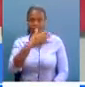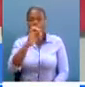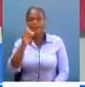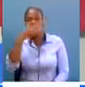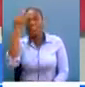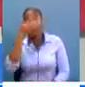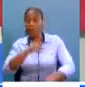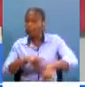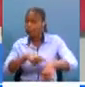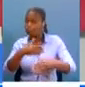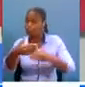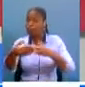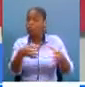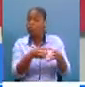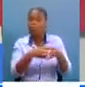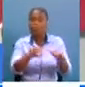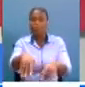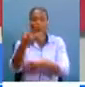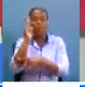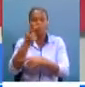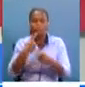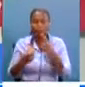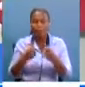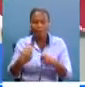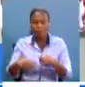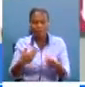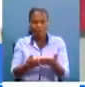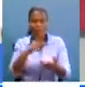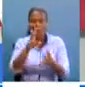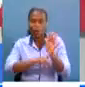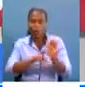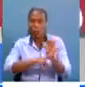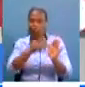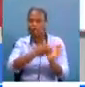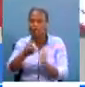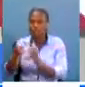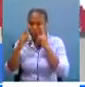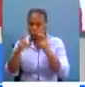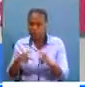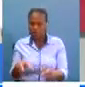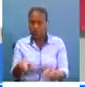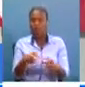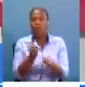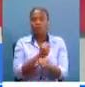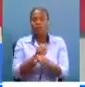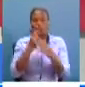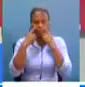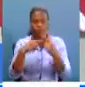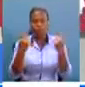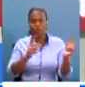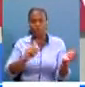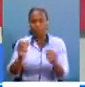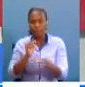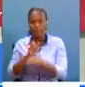80 dias é o prazo que a Comissão Parlamentar de Inquérito tem para entregar o relatório sobre o processo de exploração do Serviço Público